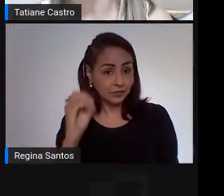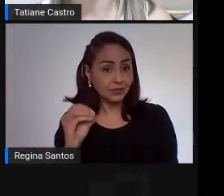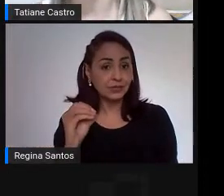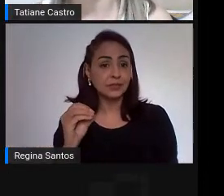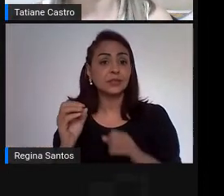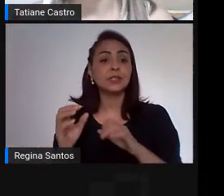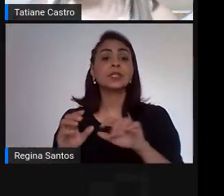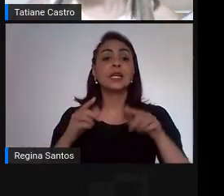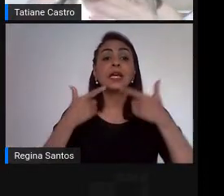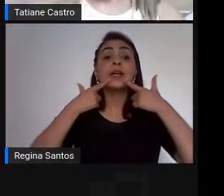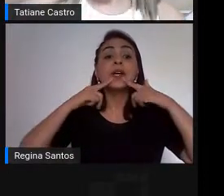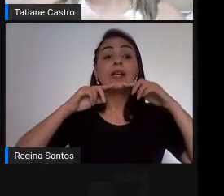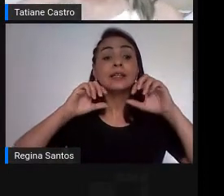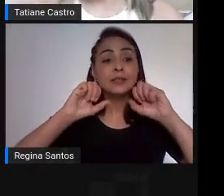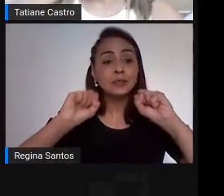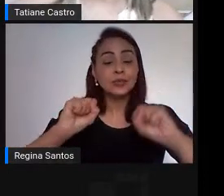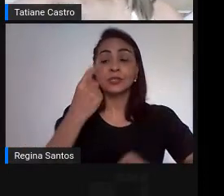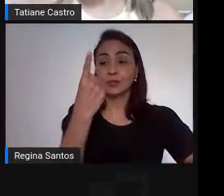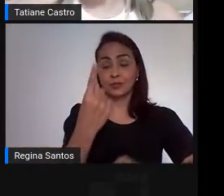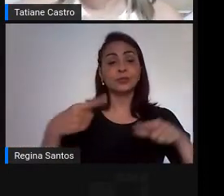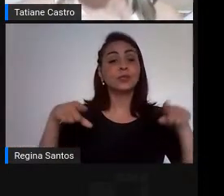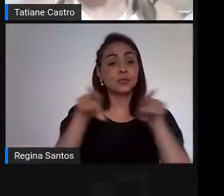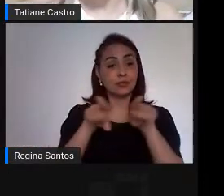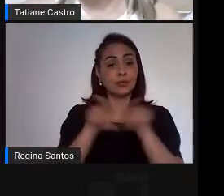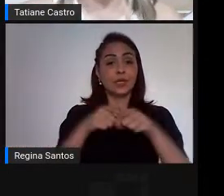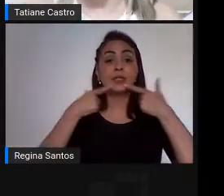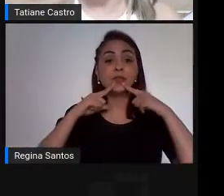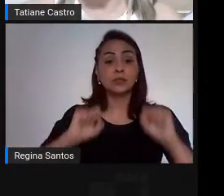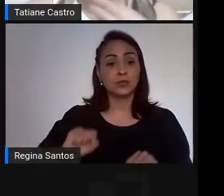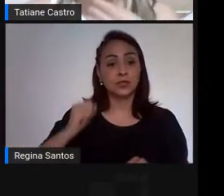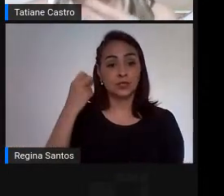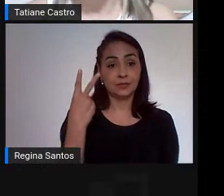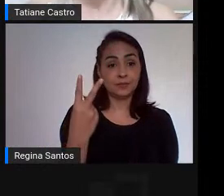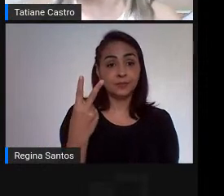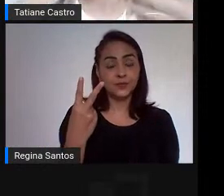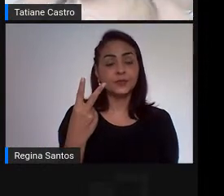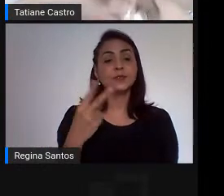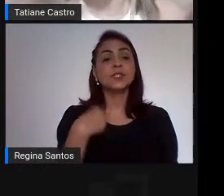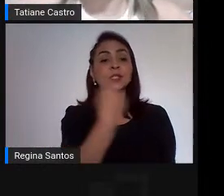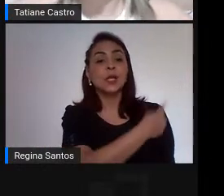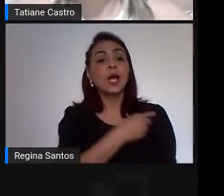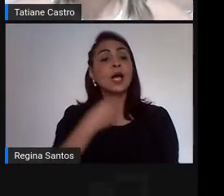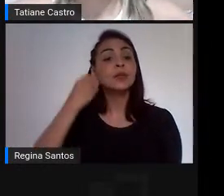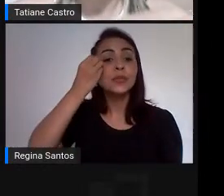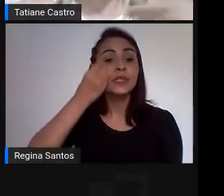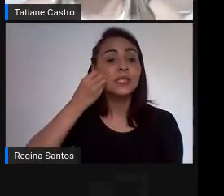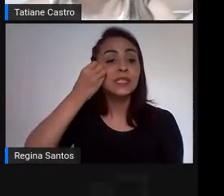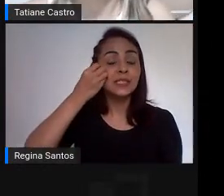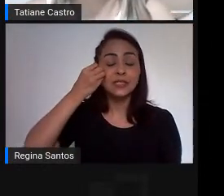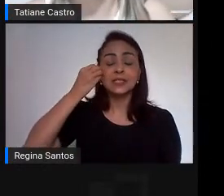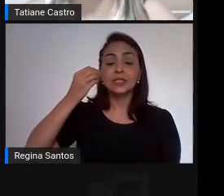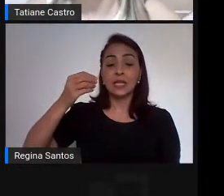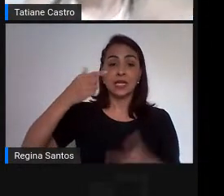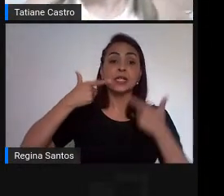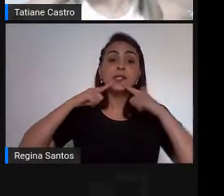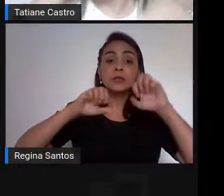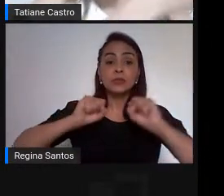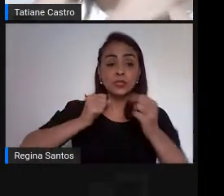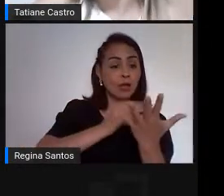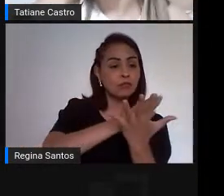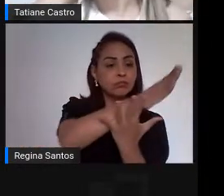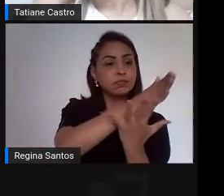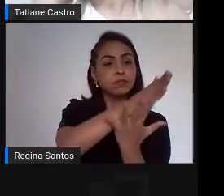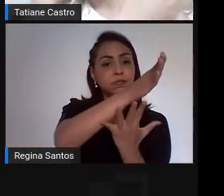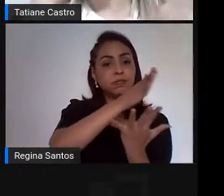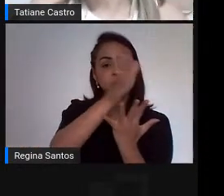linguística 1 e 2. E depois nós vamos ter toda essa vivência de que a linguística nas suas diferentes áreas e ramificações, ela